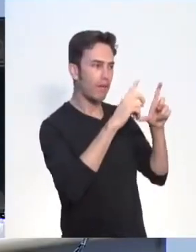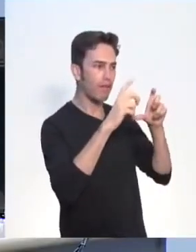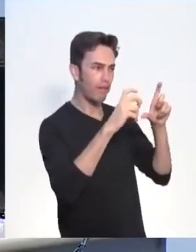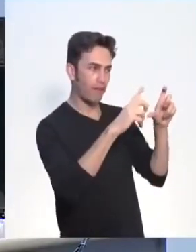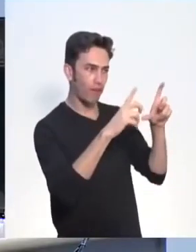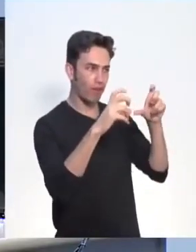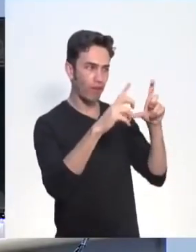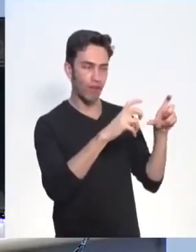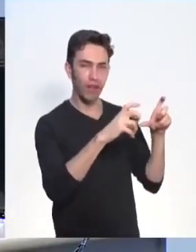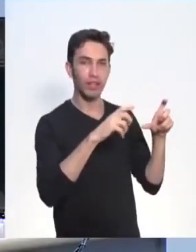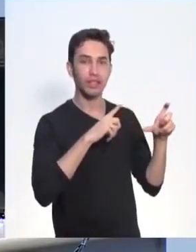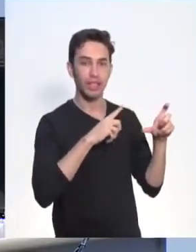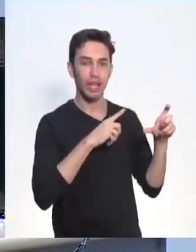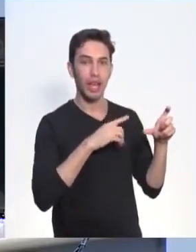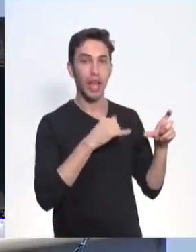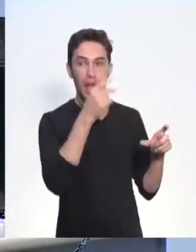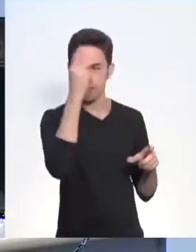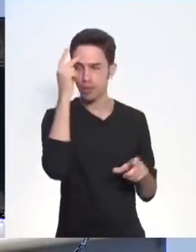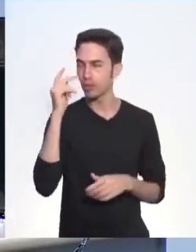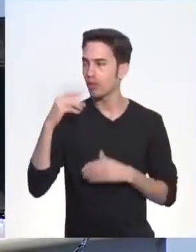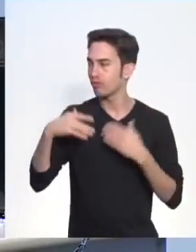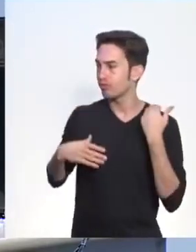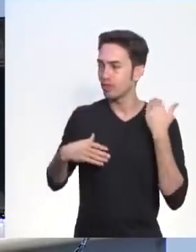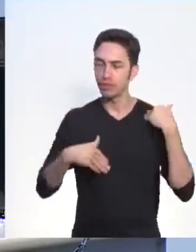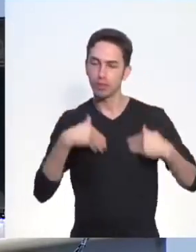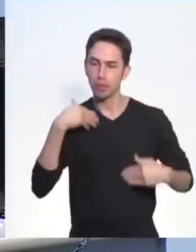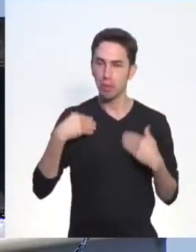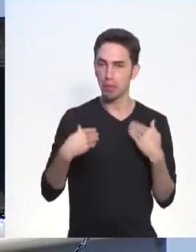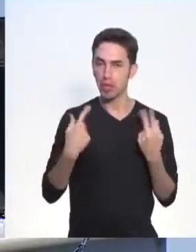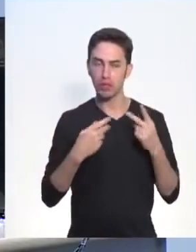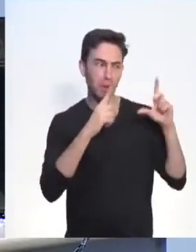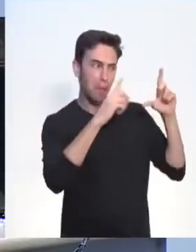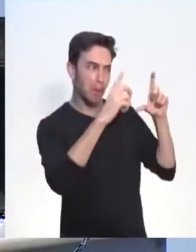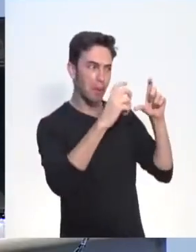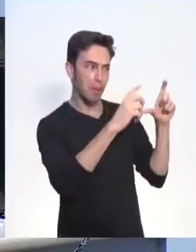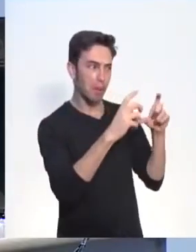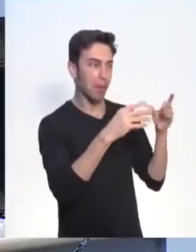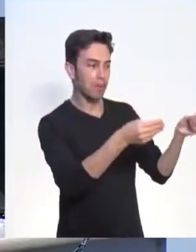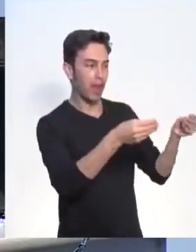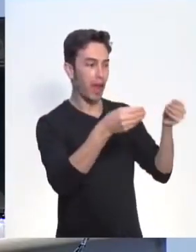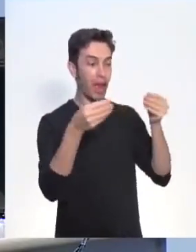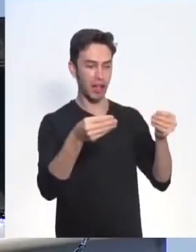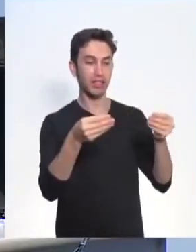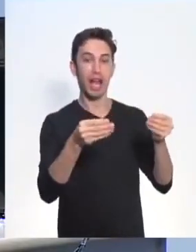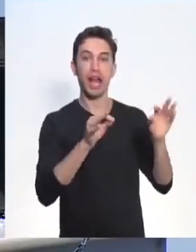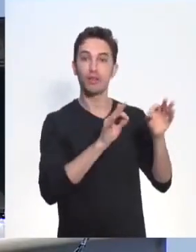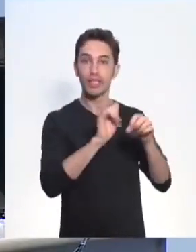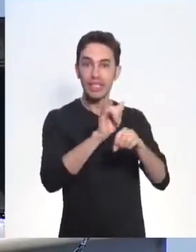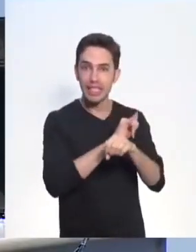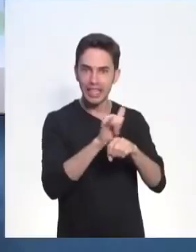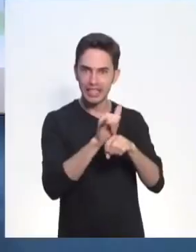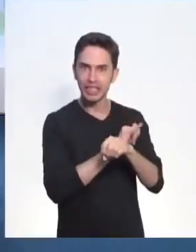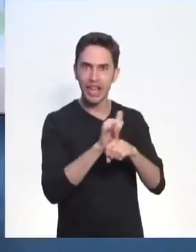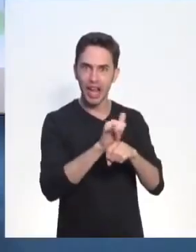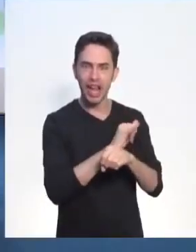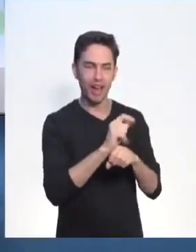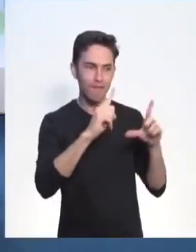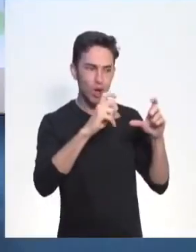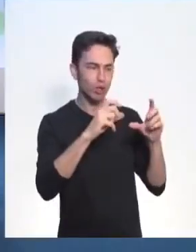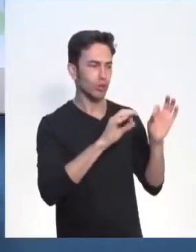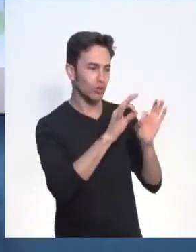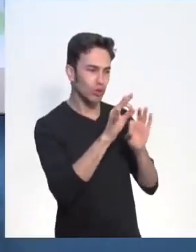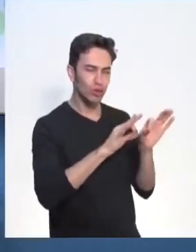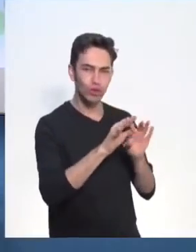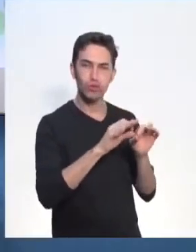e a gente até agradece quando consegue fazer bastante mudanças, né? Para tirar todas as rugas, ok? Então, vamos lá. Agora a